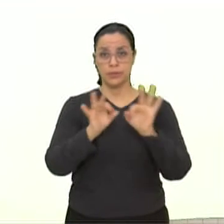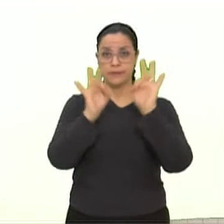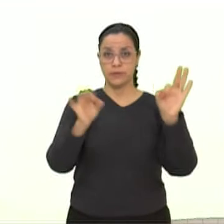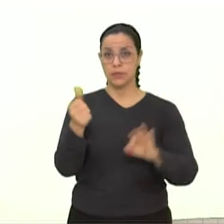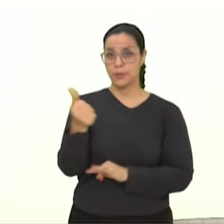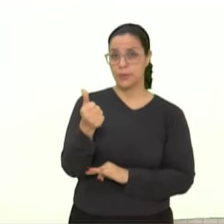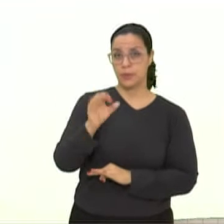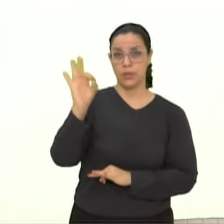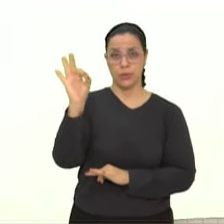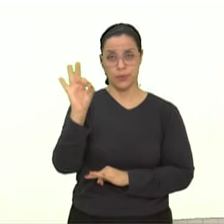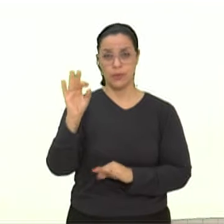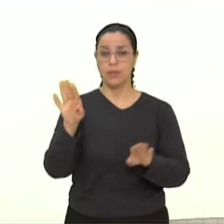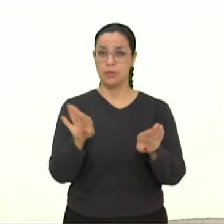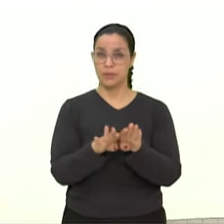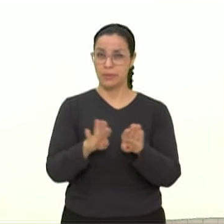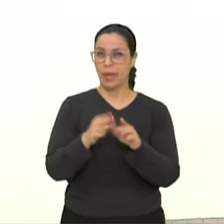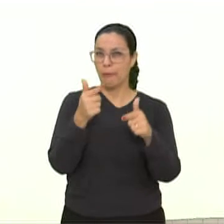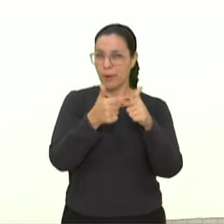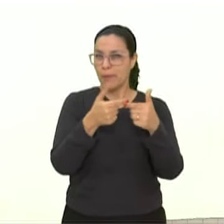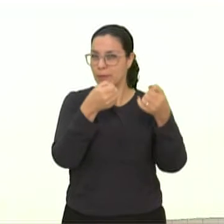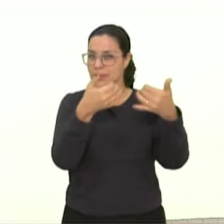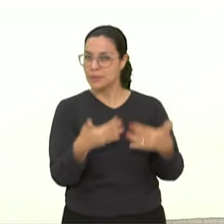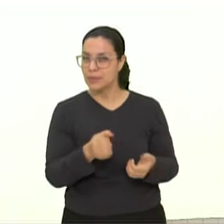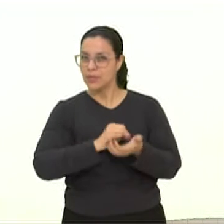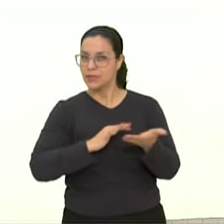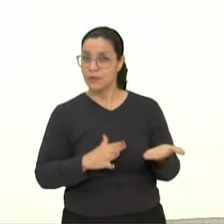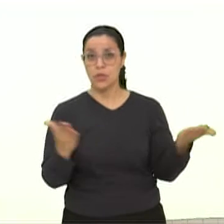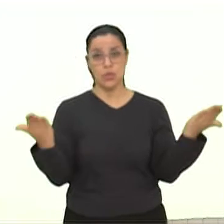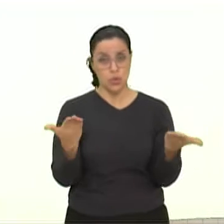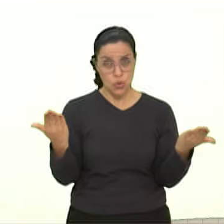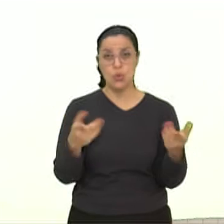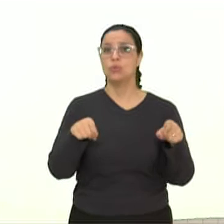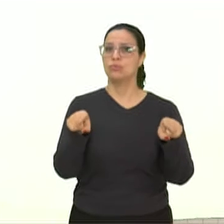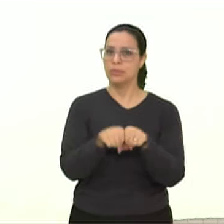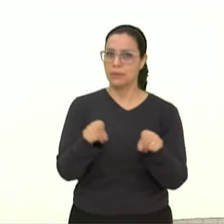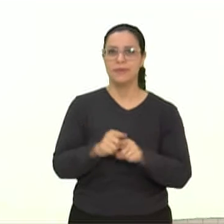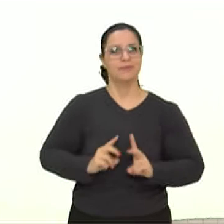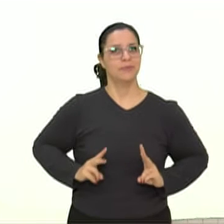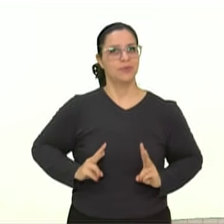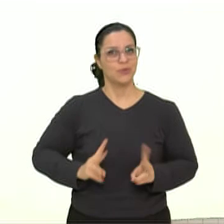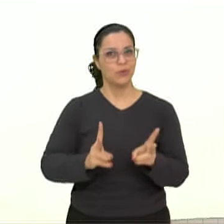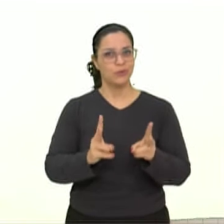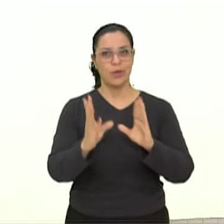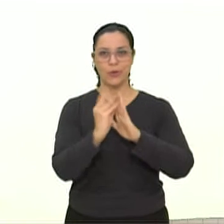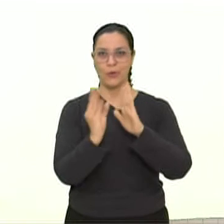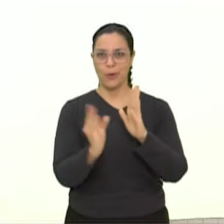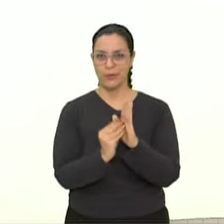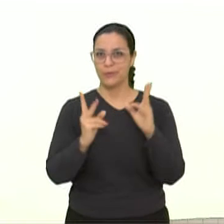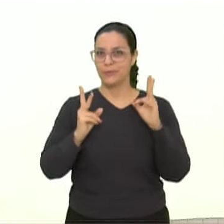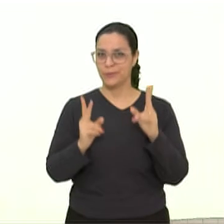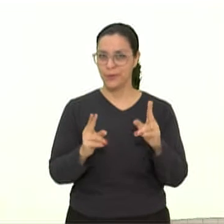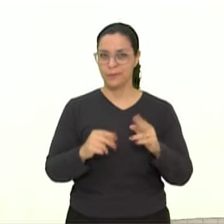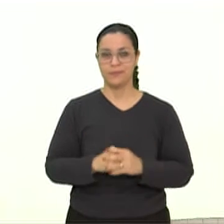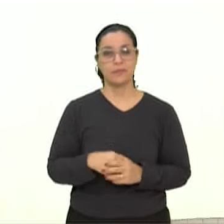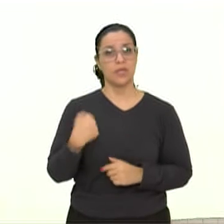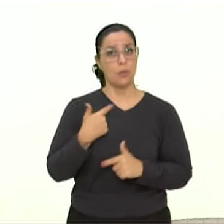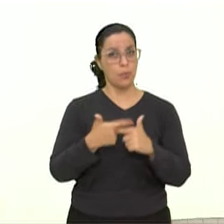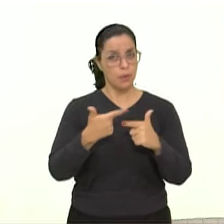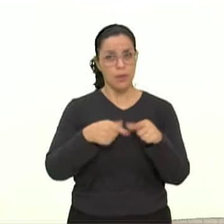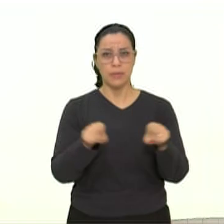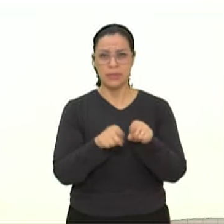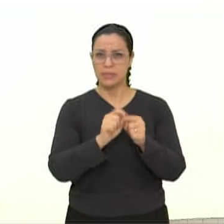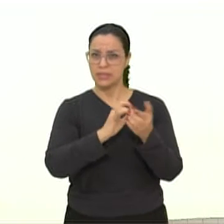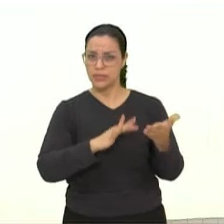alguns probleminhas envolvendo função do primeiro grau e agora nessa aula também faremos a mesma coisa, né? Alguns